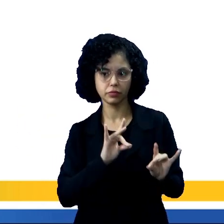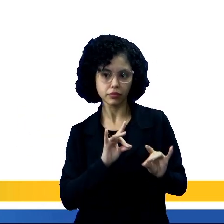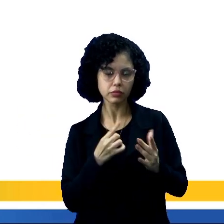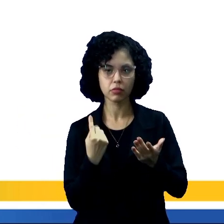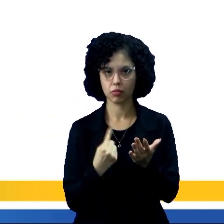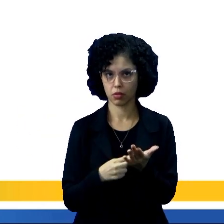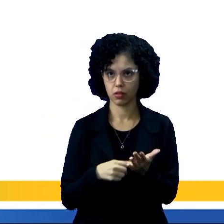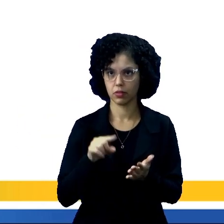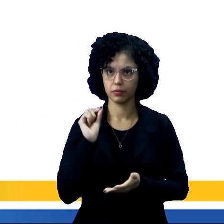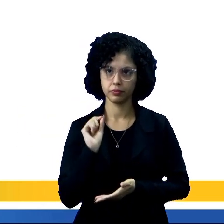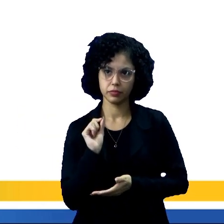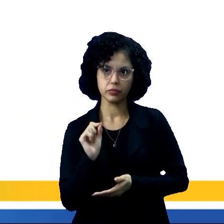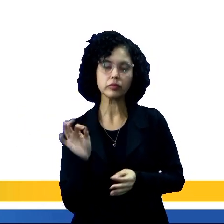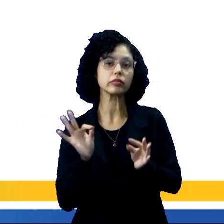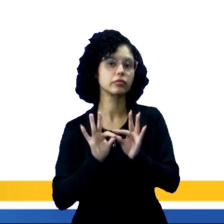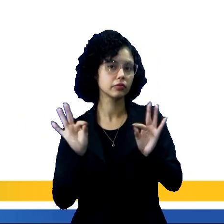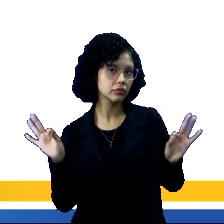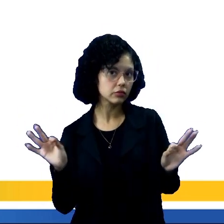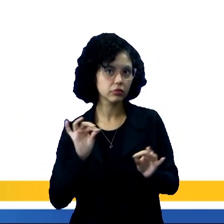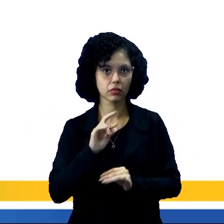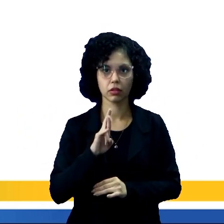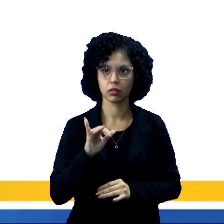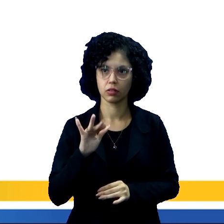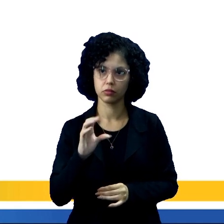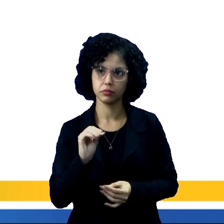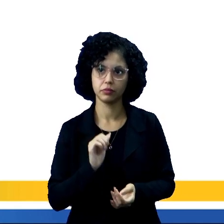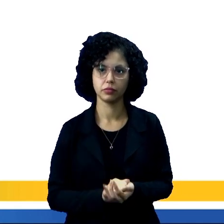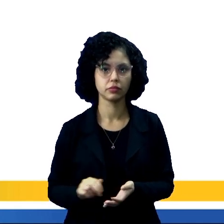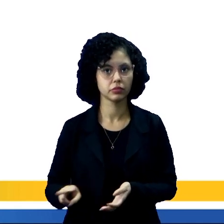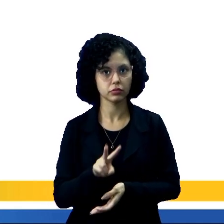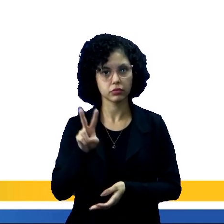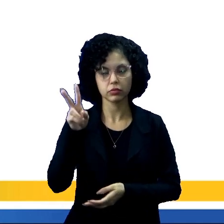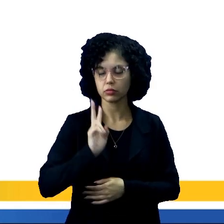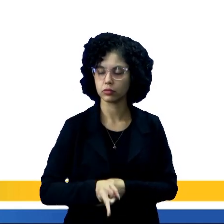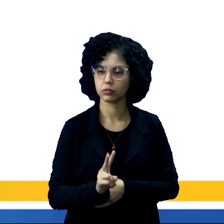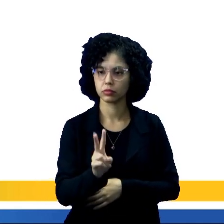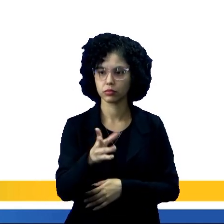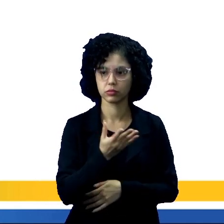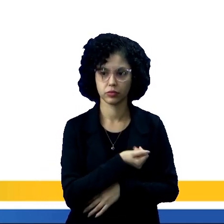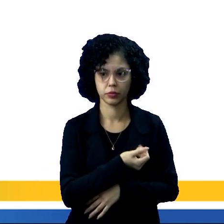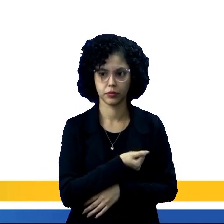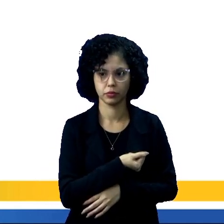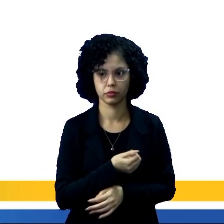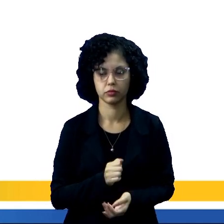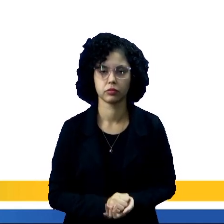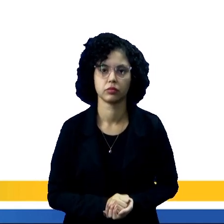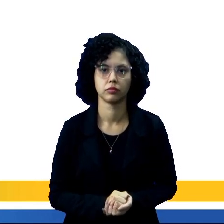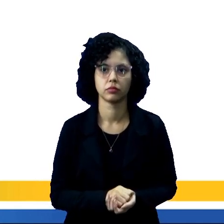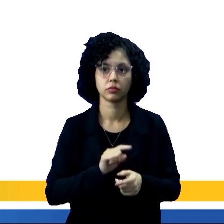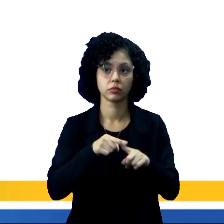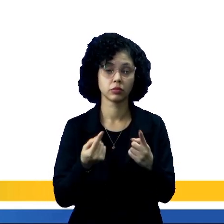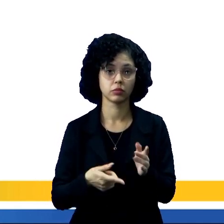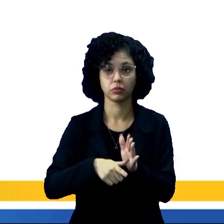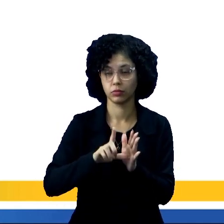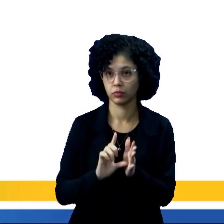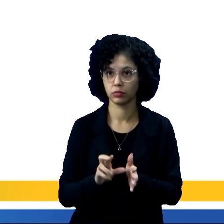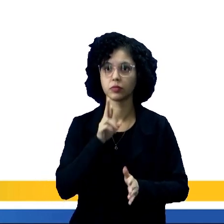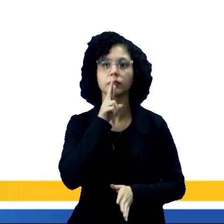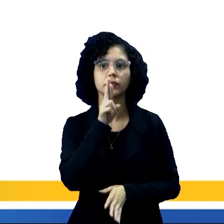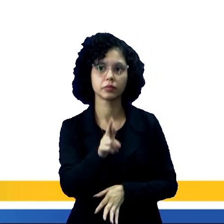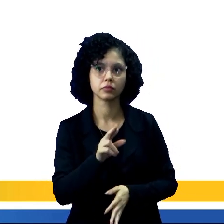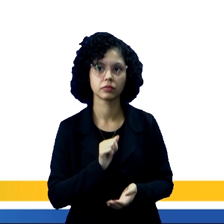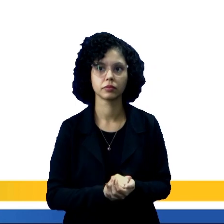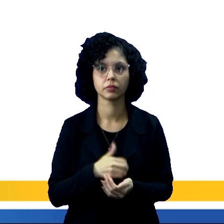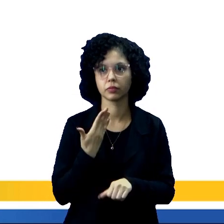em consideração a medida do raio e o valor constante do número. Mas antes de